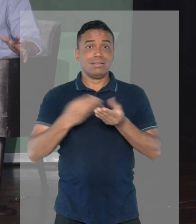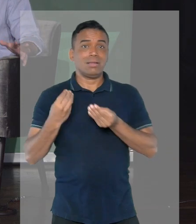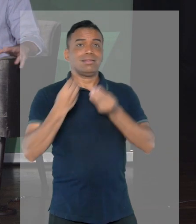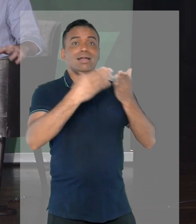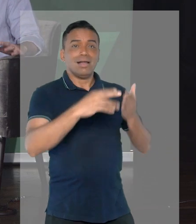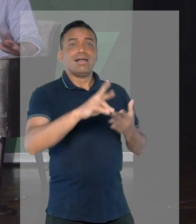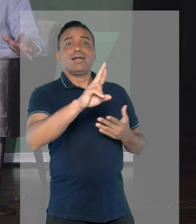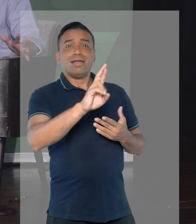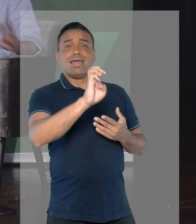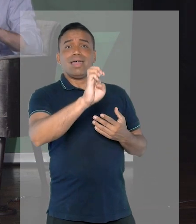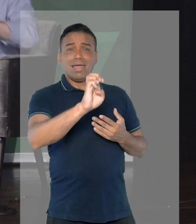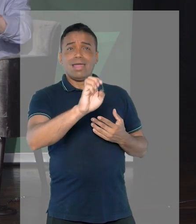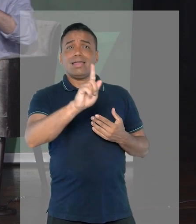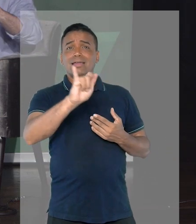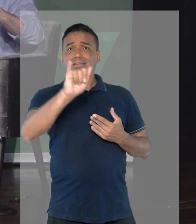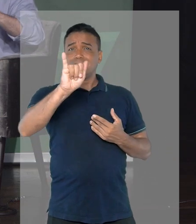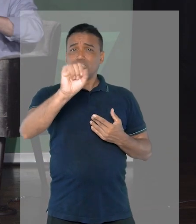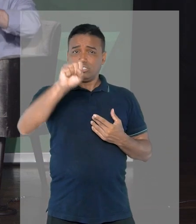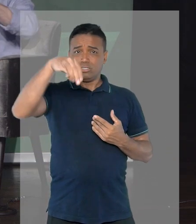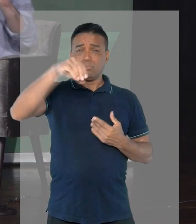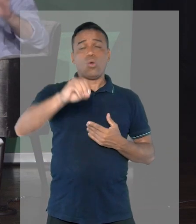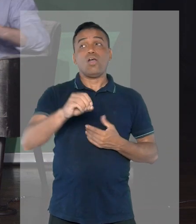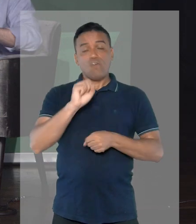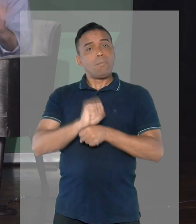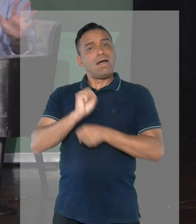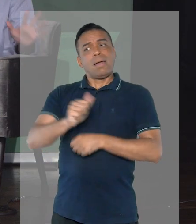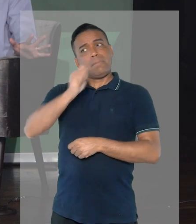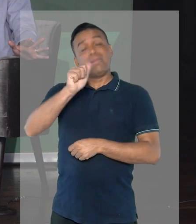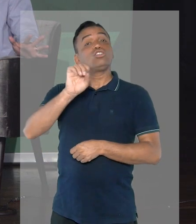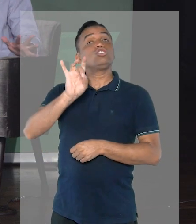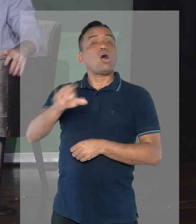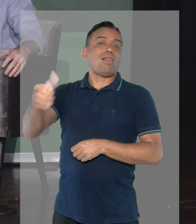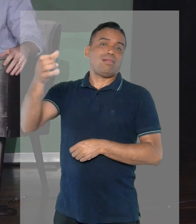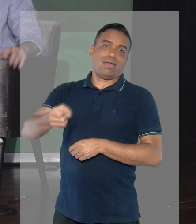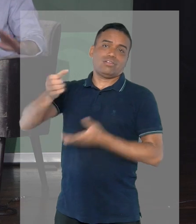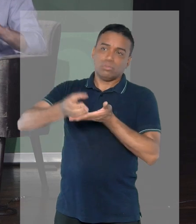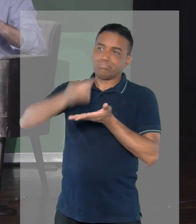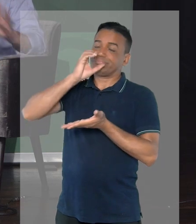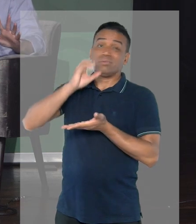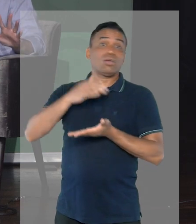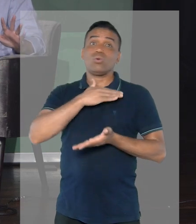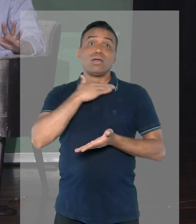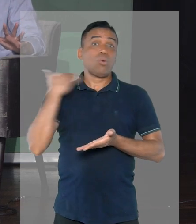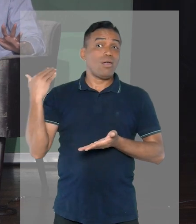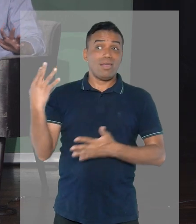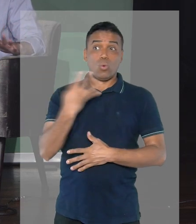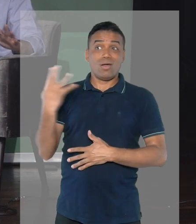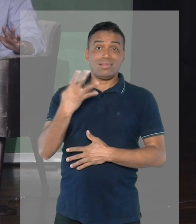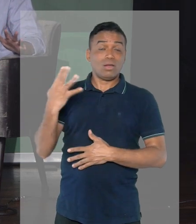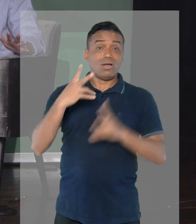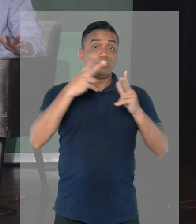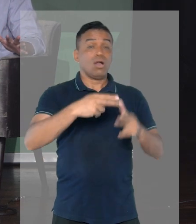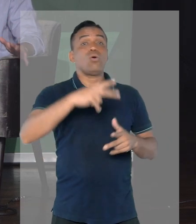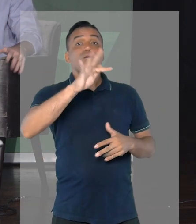Regis Bonvitino, que ele fala assim: eu vou parar de beber. Vou parar, só vou ficar bebendo leite. Porque eu não quero morrer aos 44